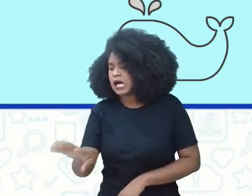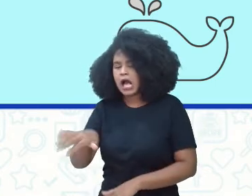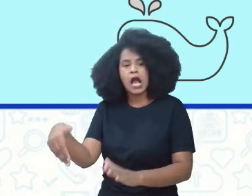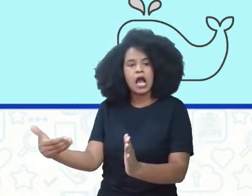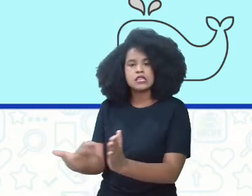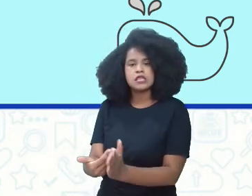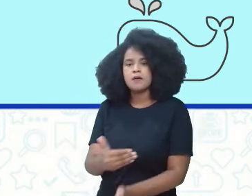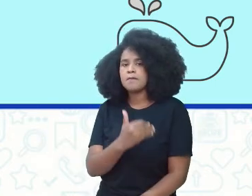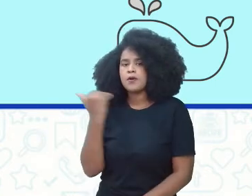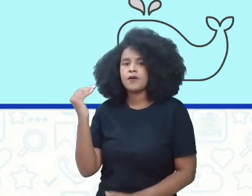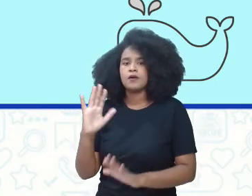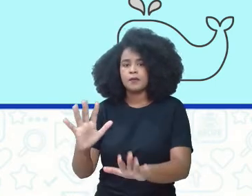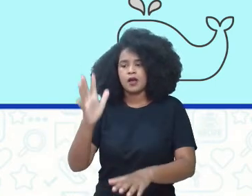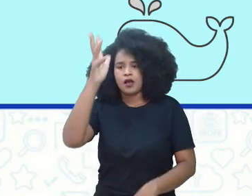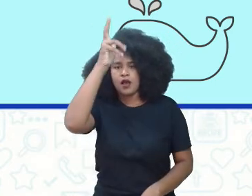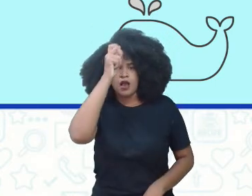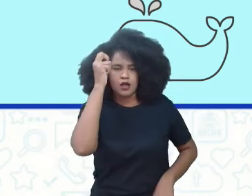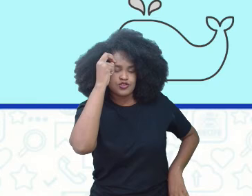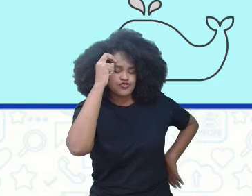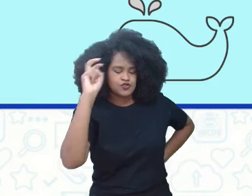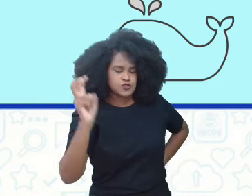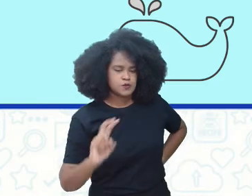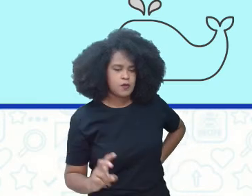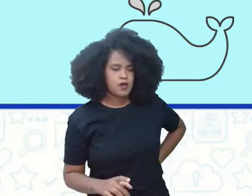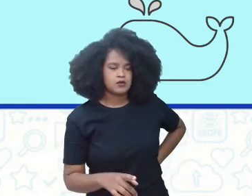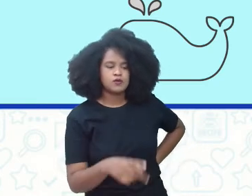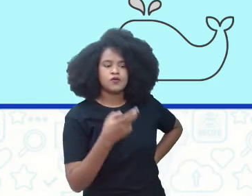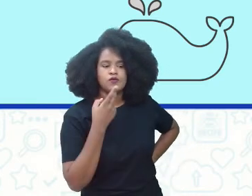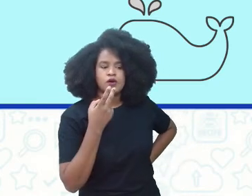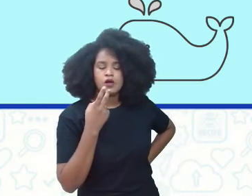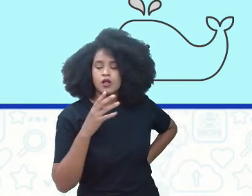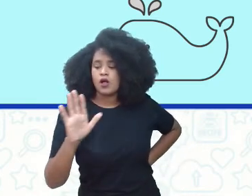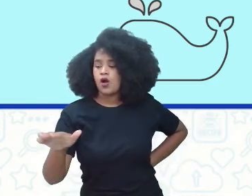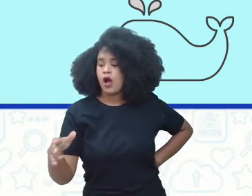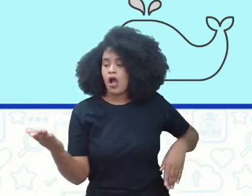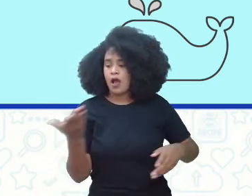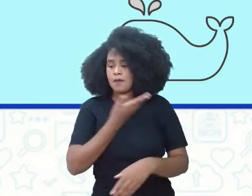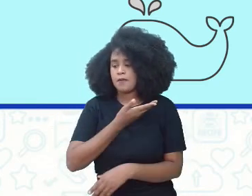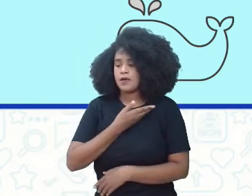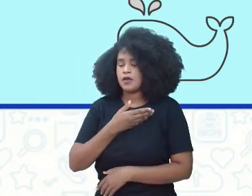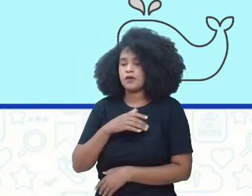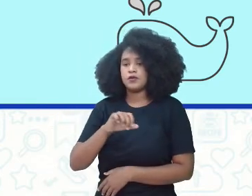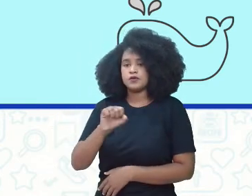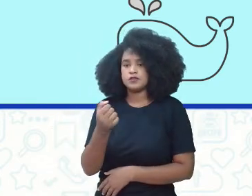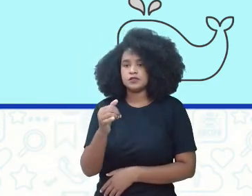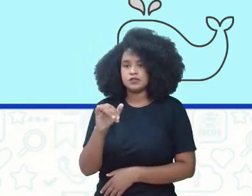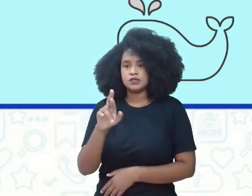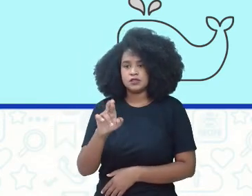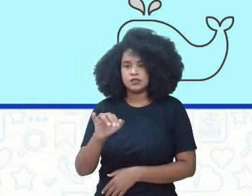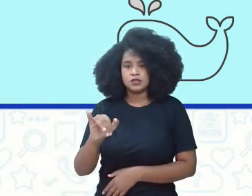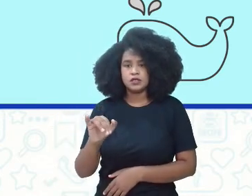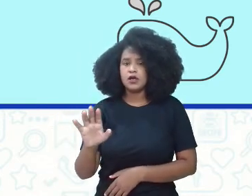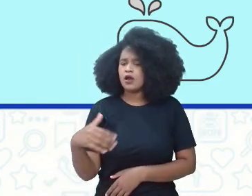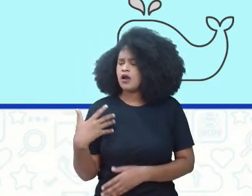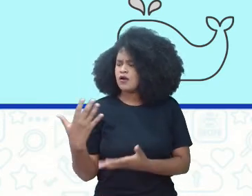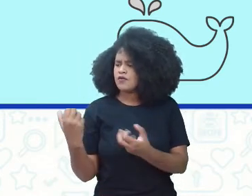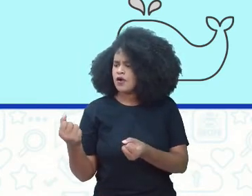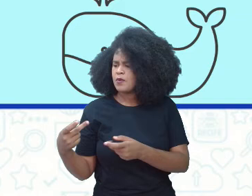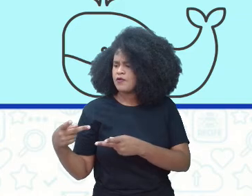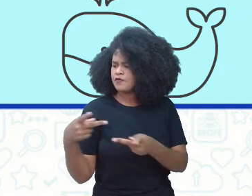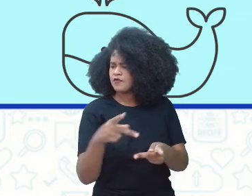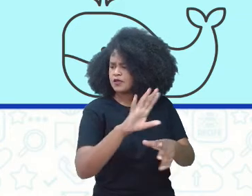matar. Mas o galo era esperto e disse ao seu criado Siri, Siri, vamos visitar a baleia?